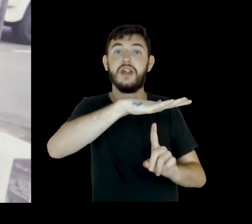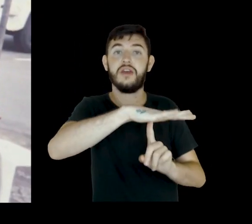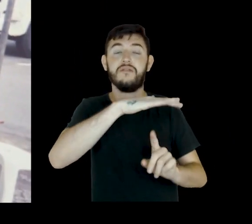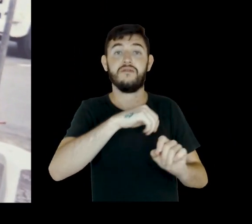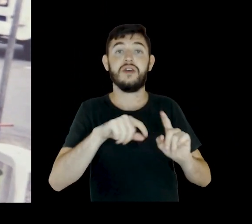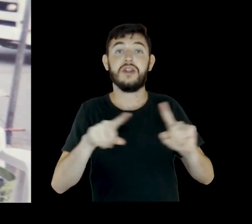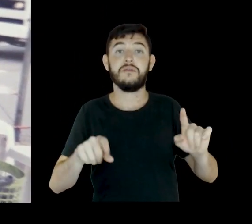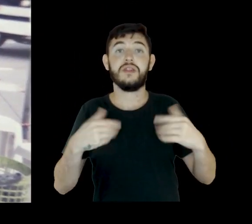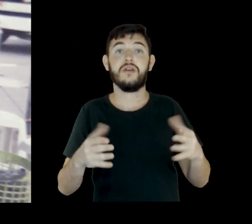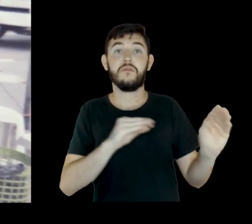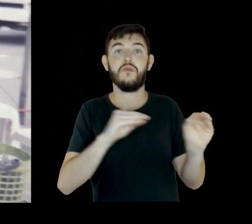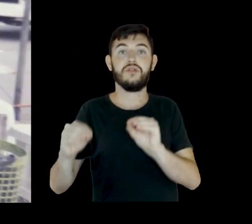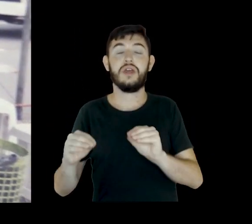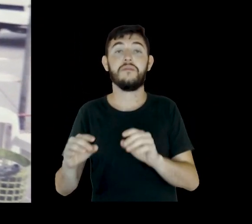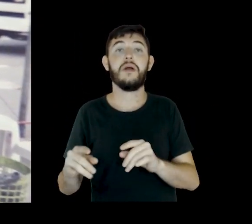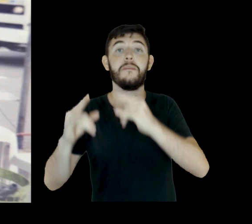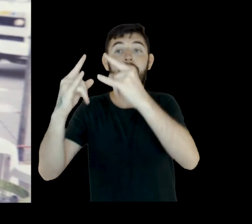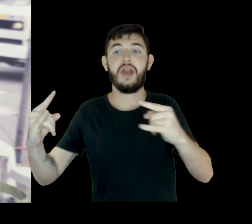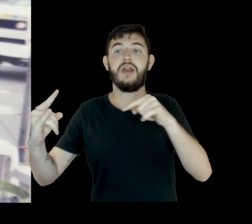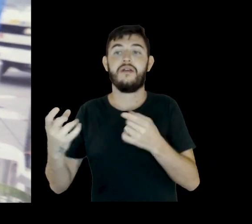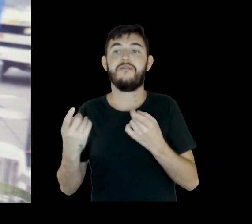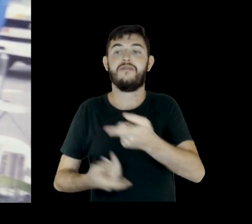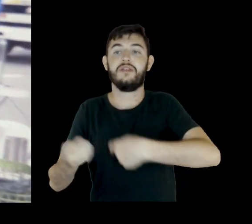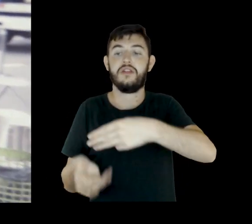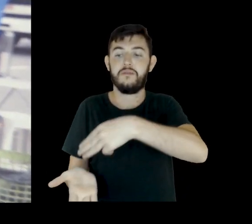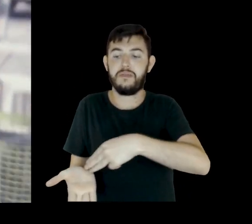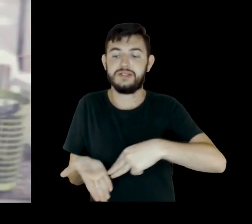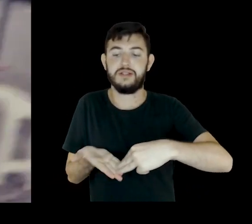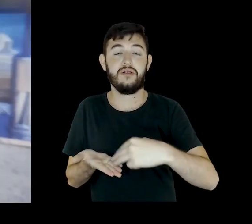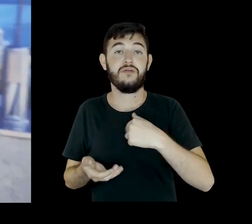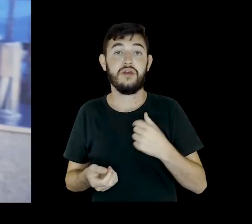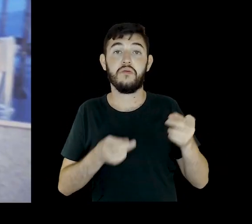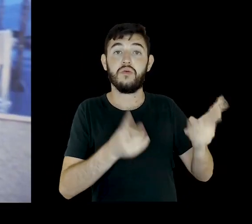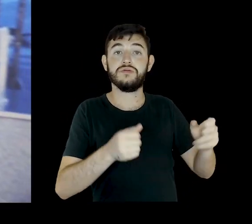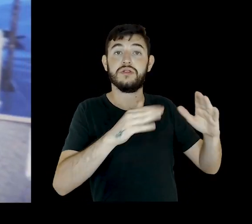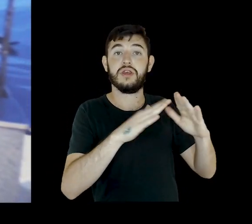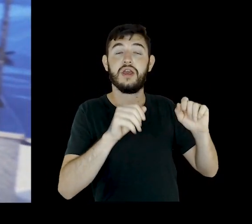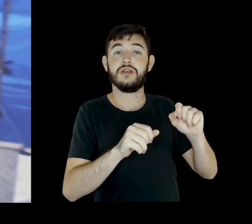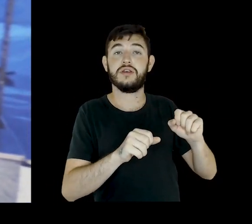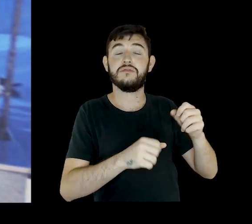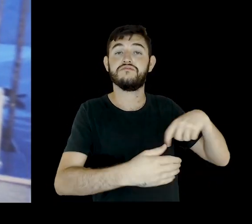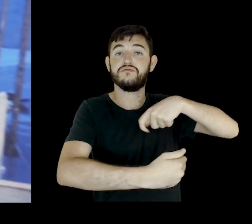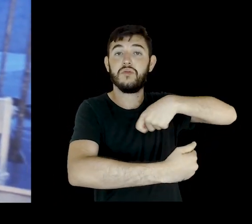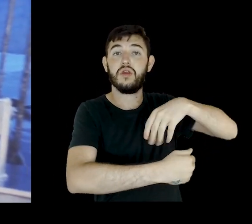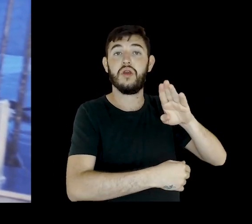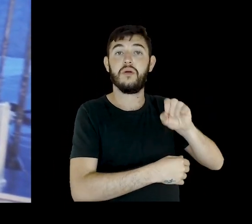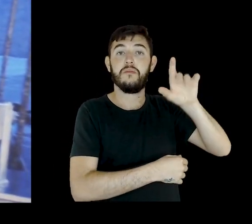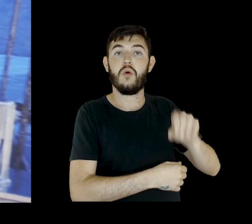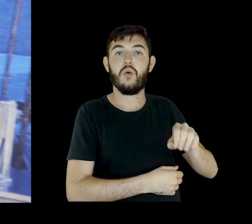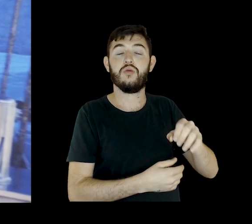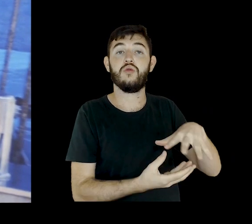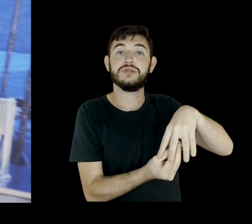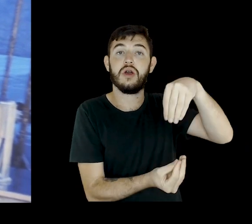né? Fui para a barraca de pastel, aqui no centro de Perus. Dali eu continuei em casa fazendo bolo salgado, né? Trabalhando